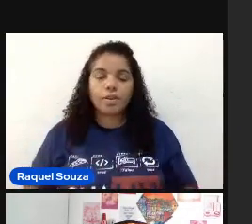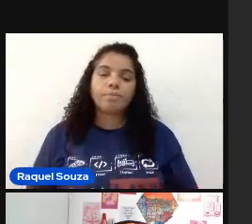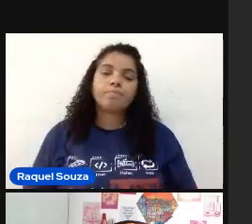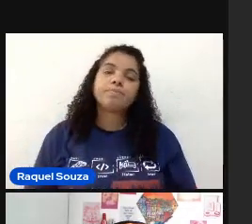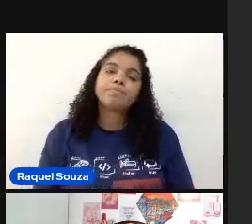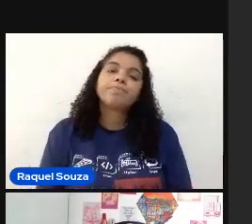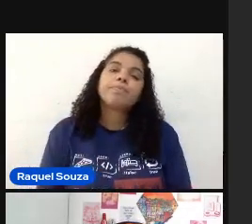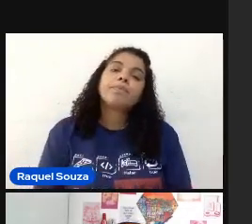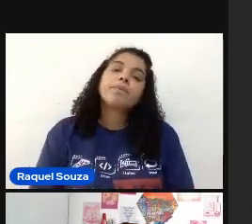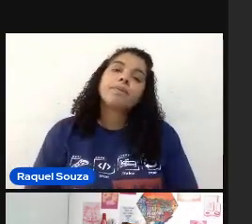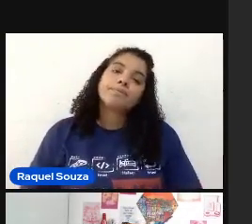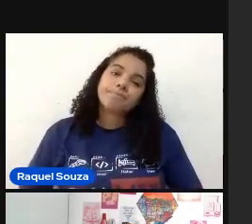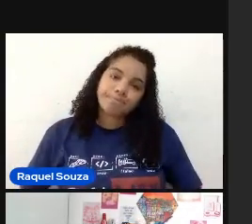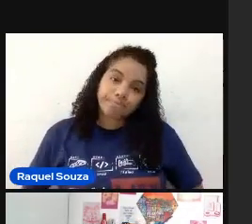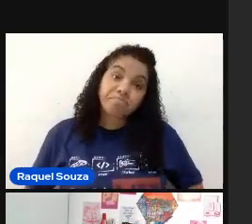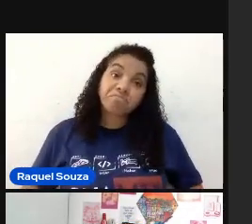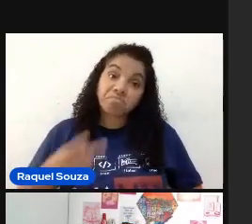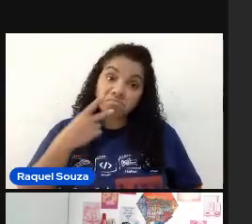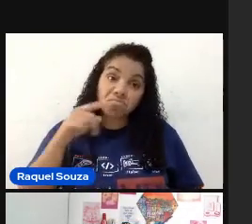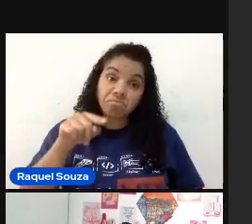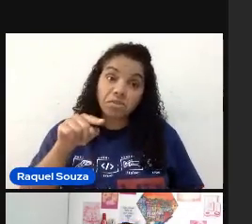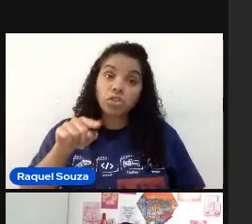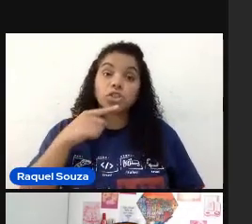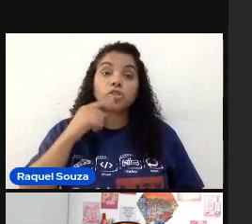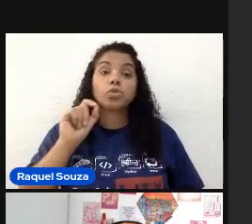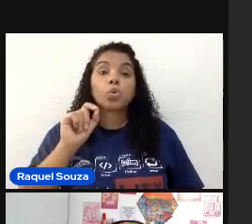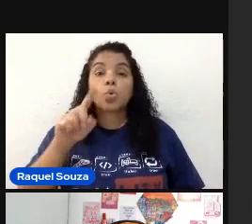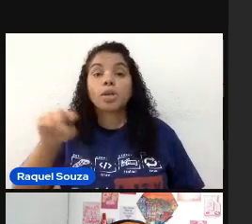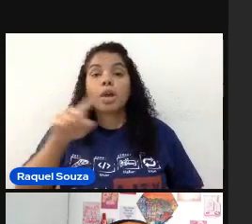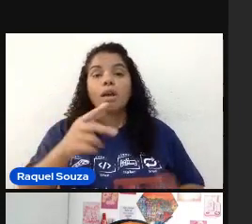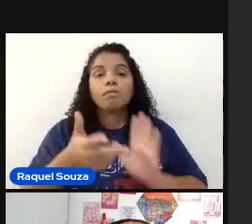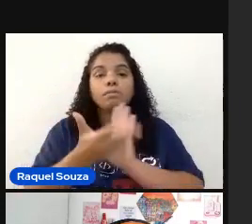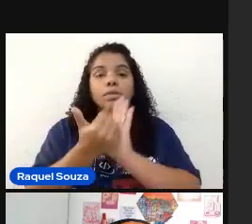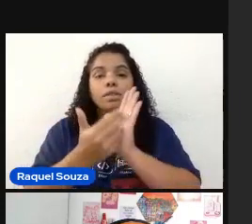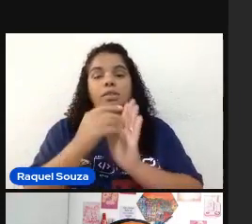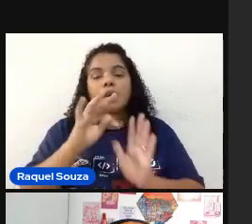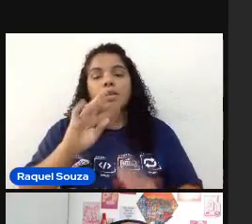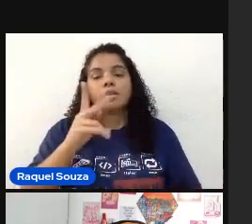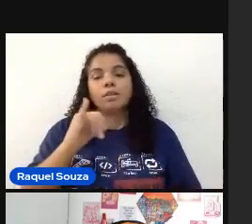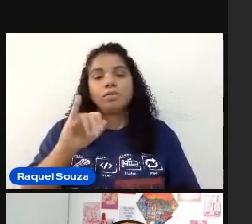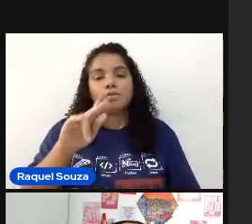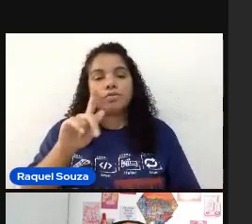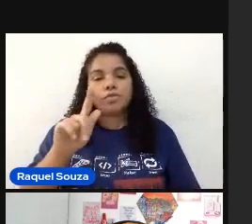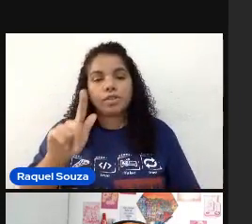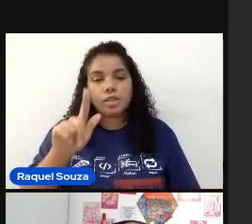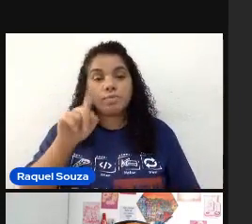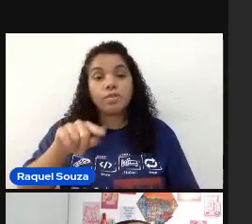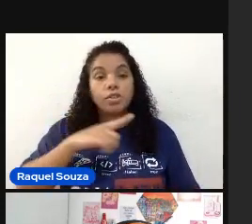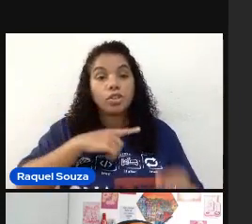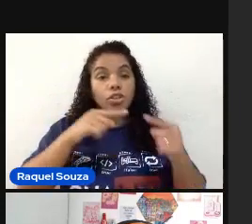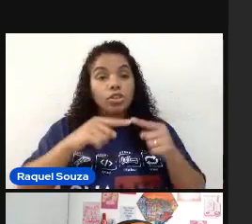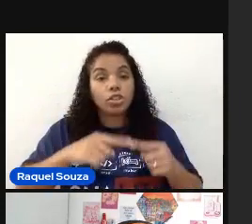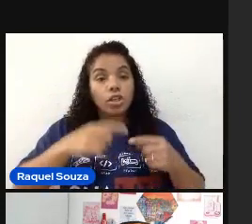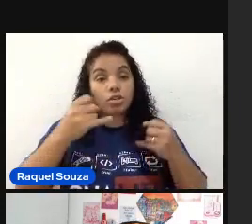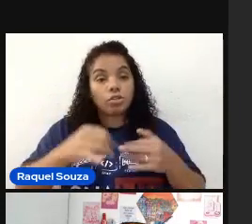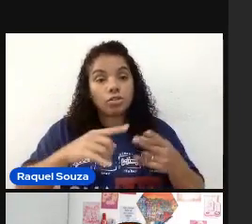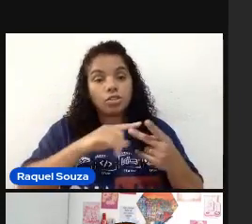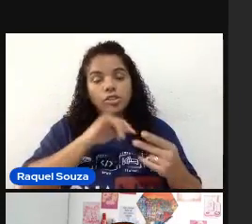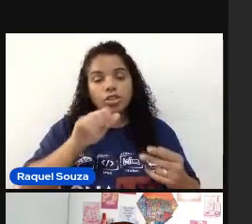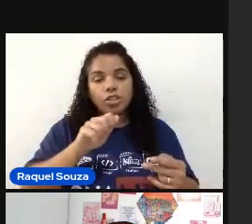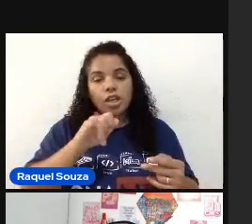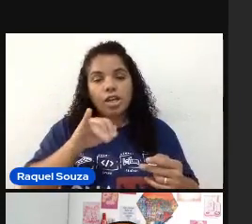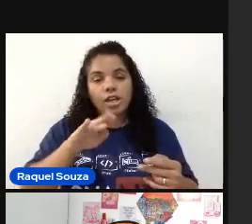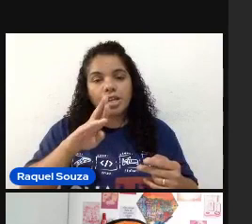E aí, falando disso, o que é o Design Thinking? Segundo a definição do Charles Burnett, que é um